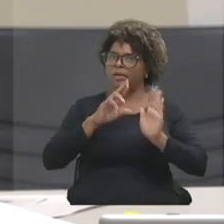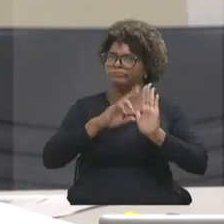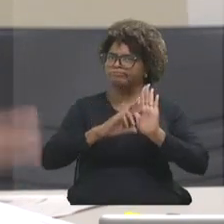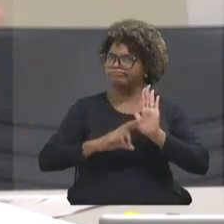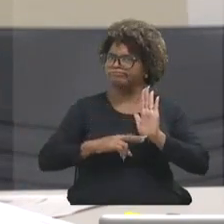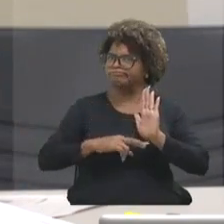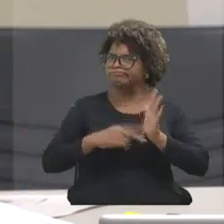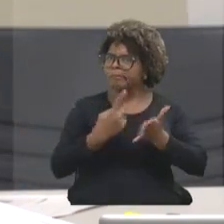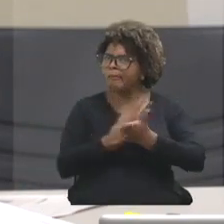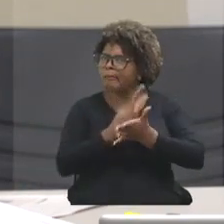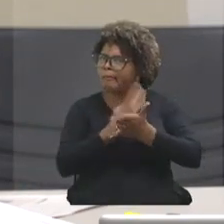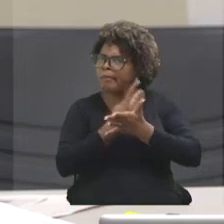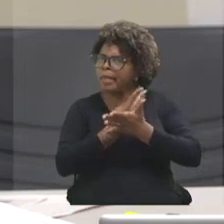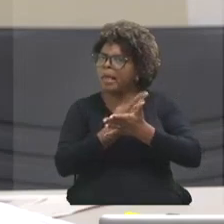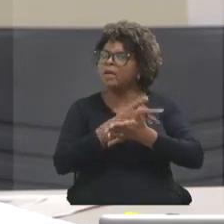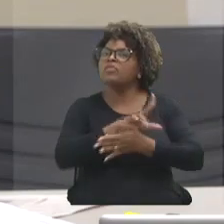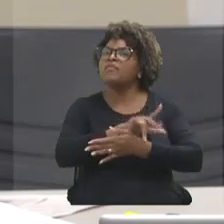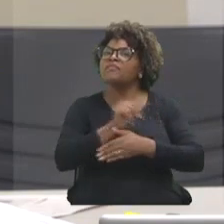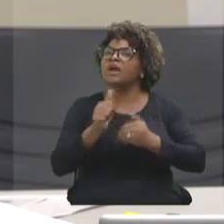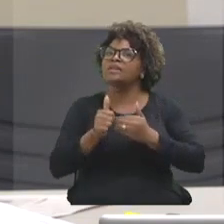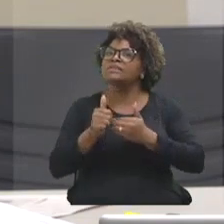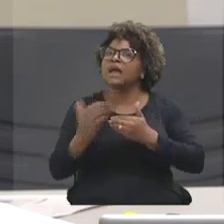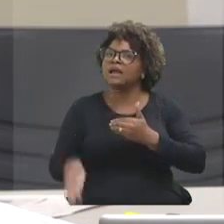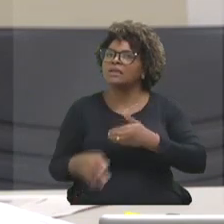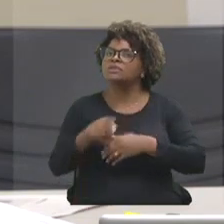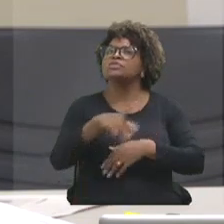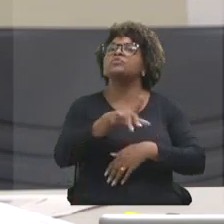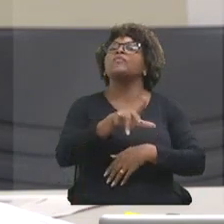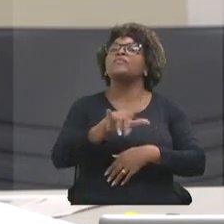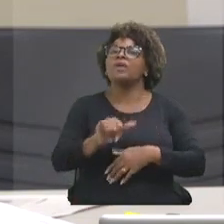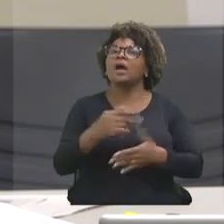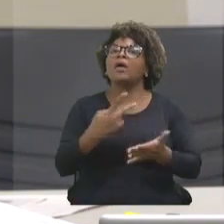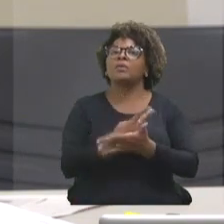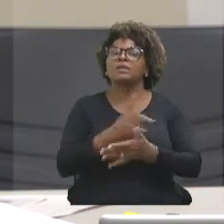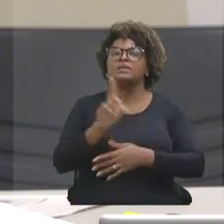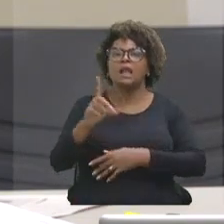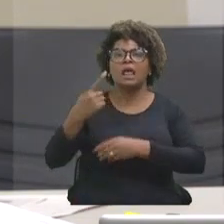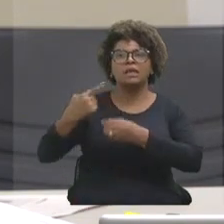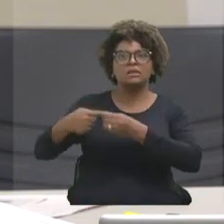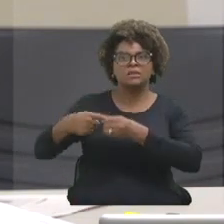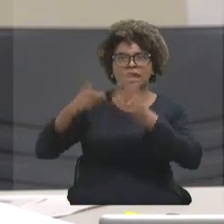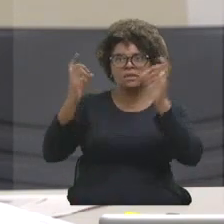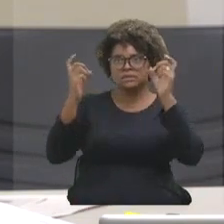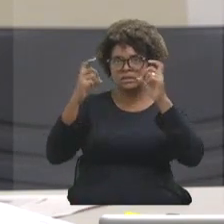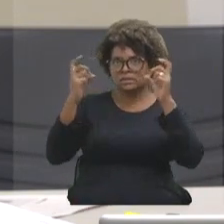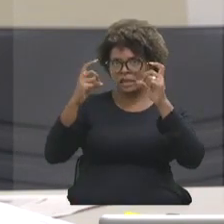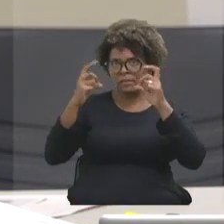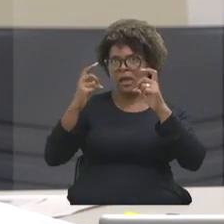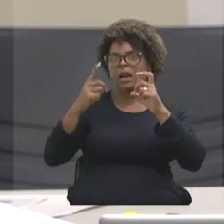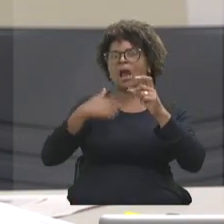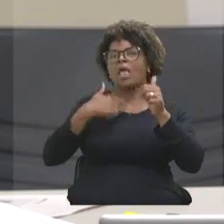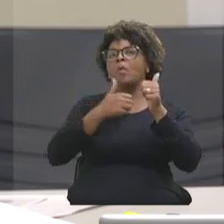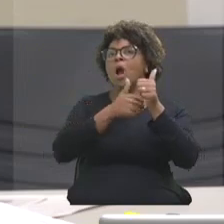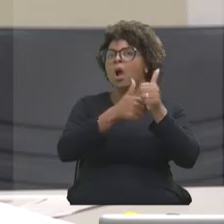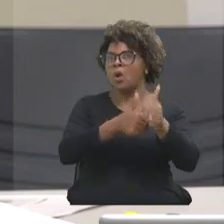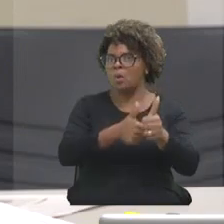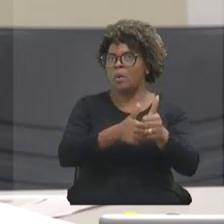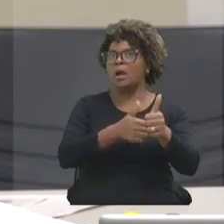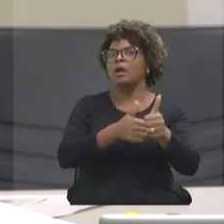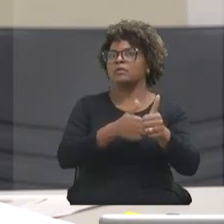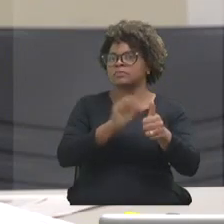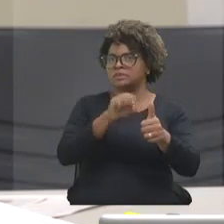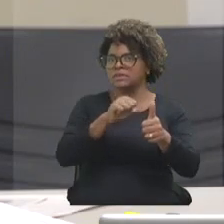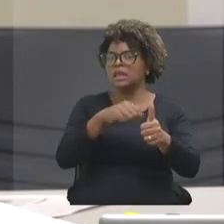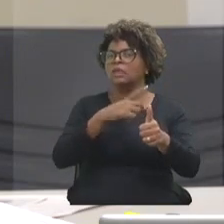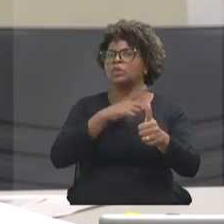Eles serão excluídos é o que deve acontecer em Sabará e estou acompanhando de perto e esse esse cuidado estamos